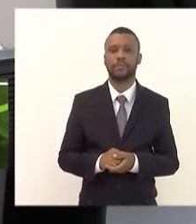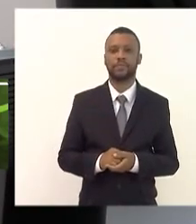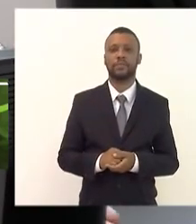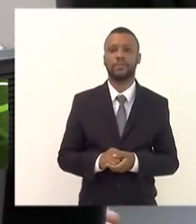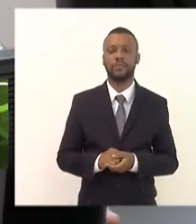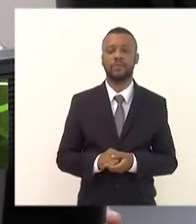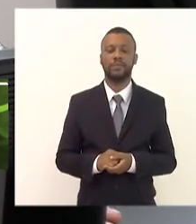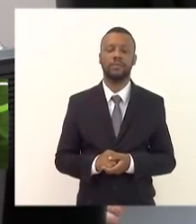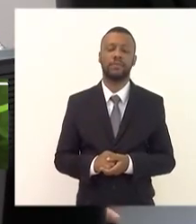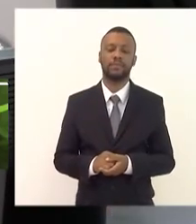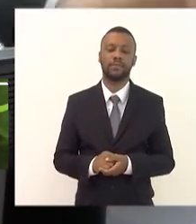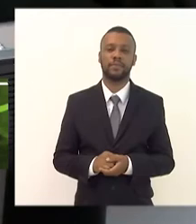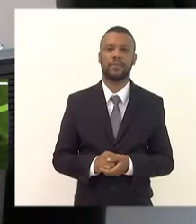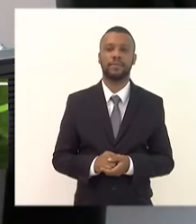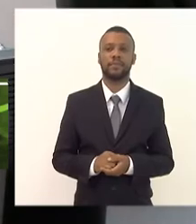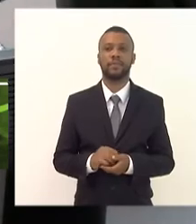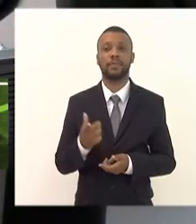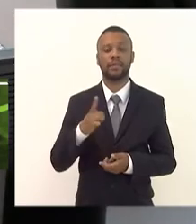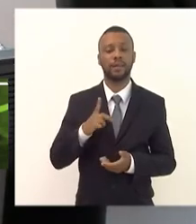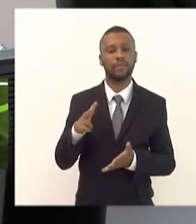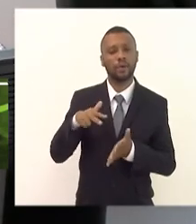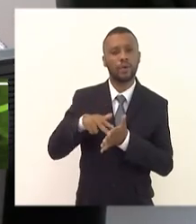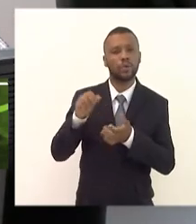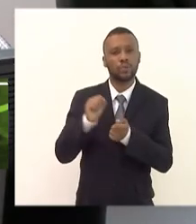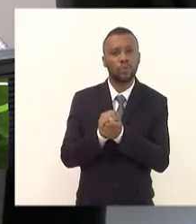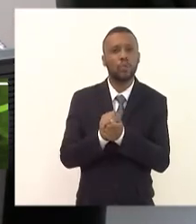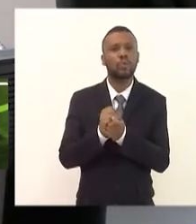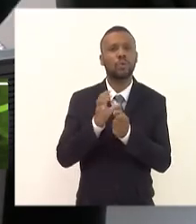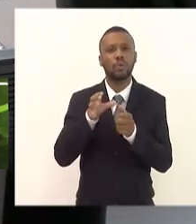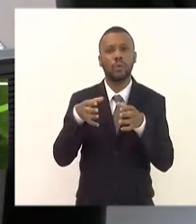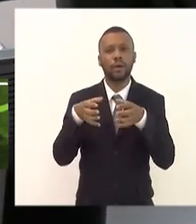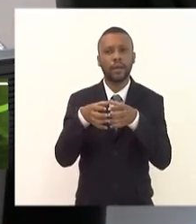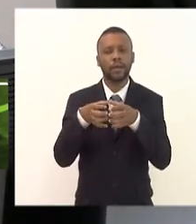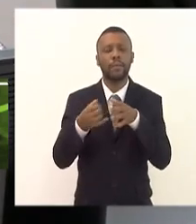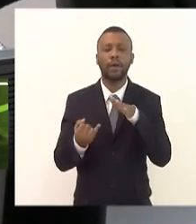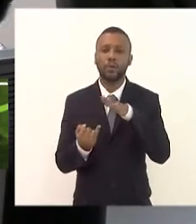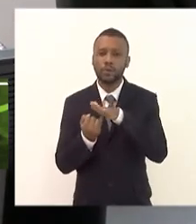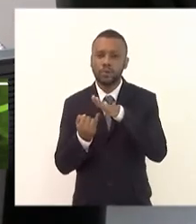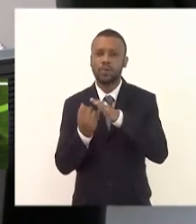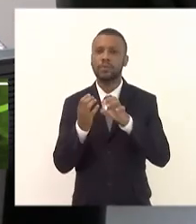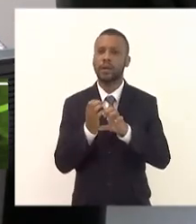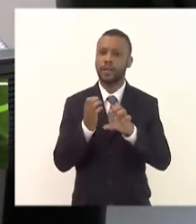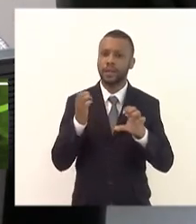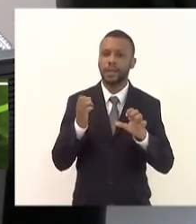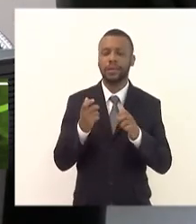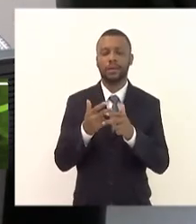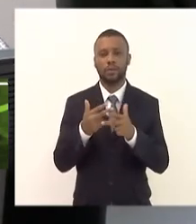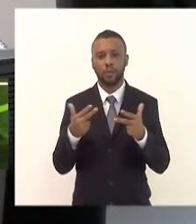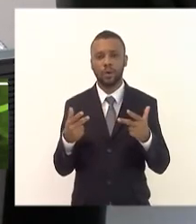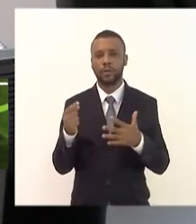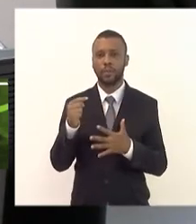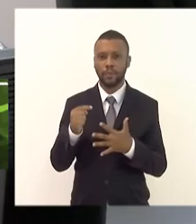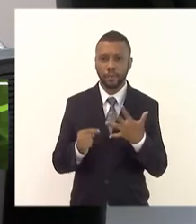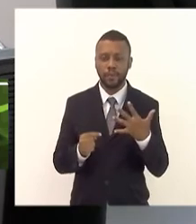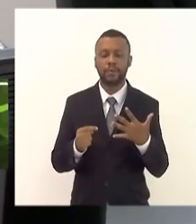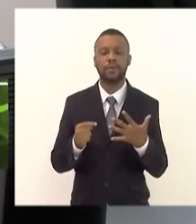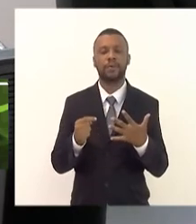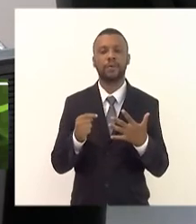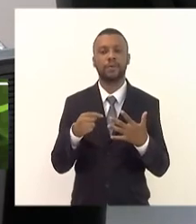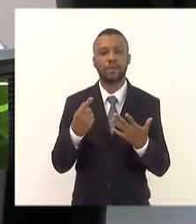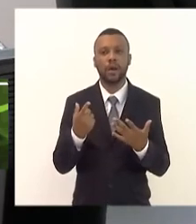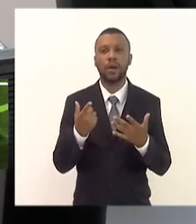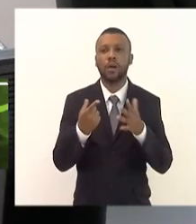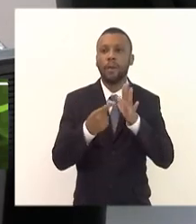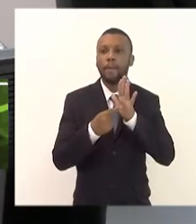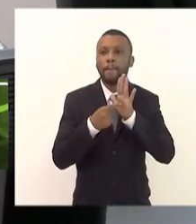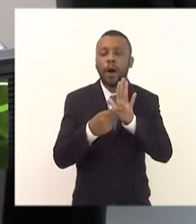mortais, mas ele veio aqui com a equipe do Instituto de Engenharia, etc., etc. E eu coloquei para ele